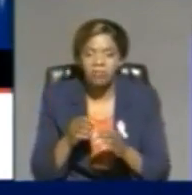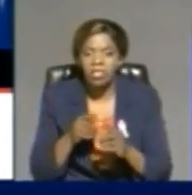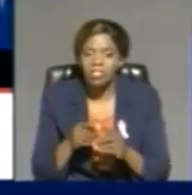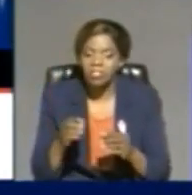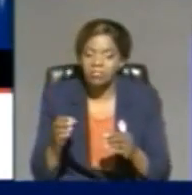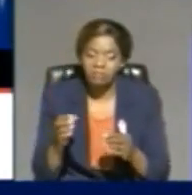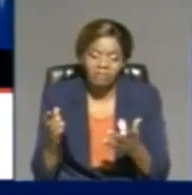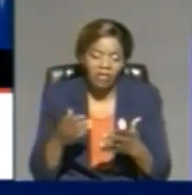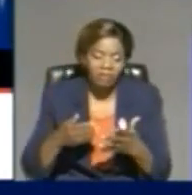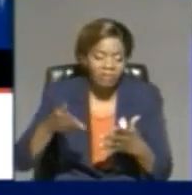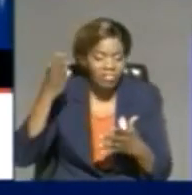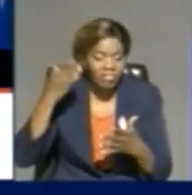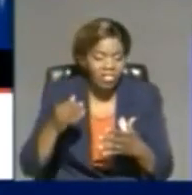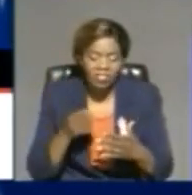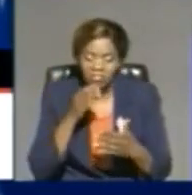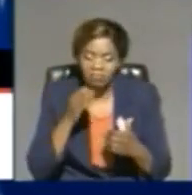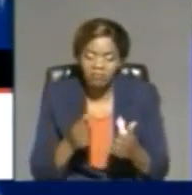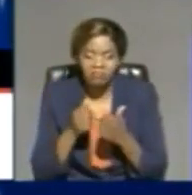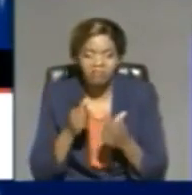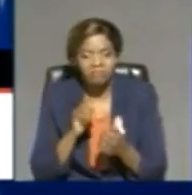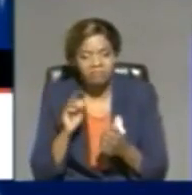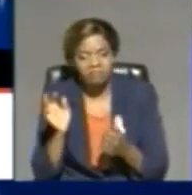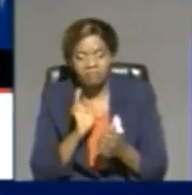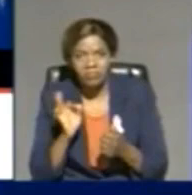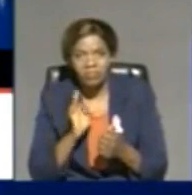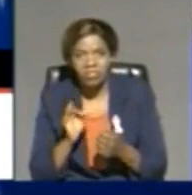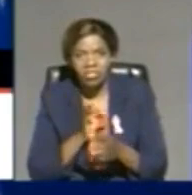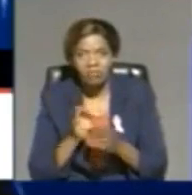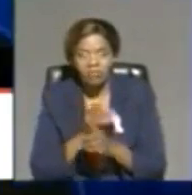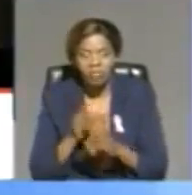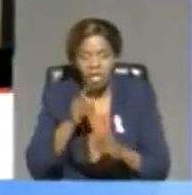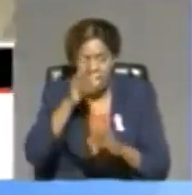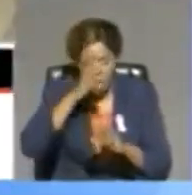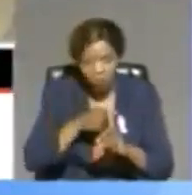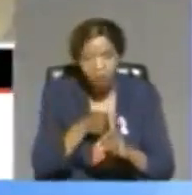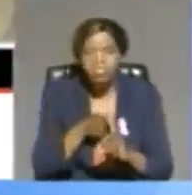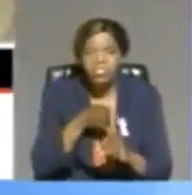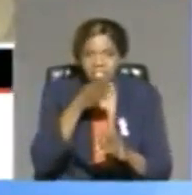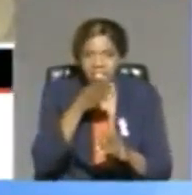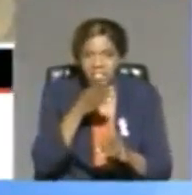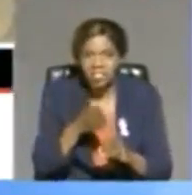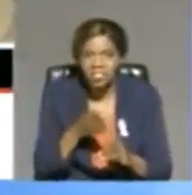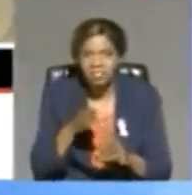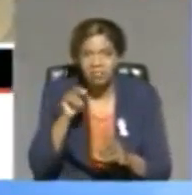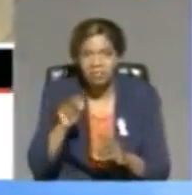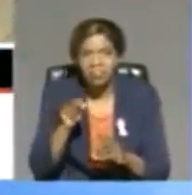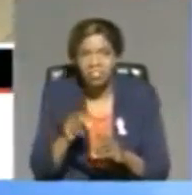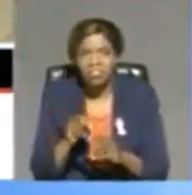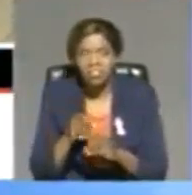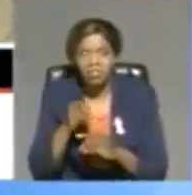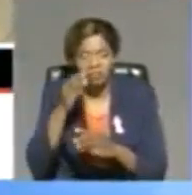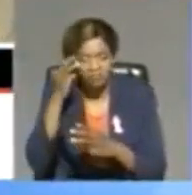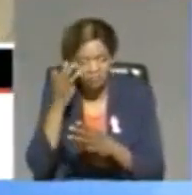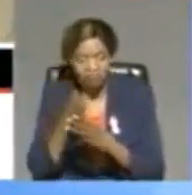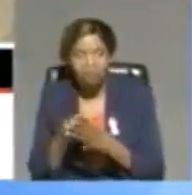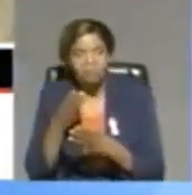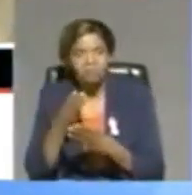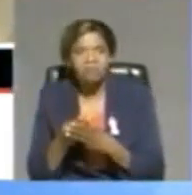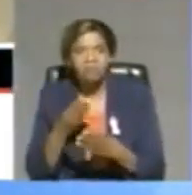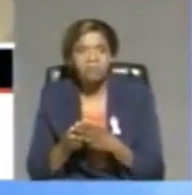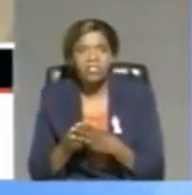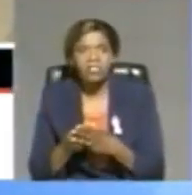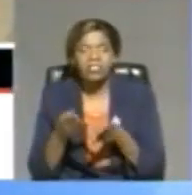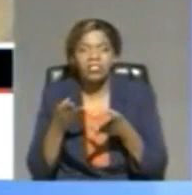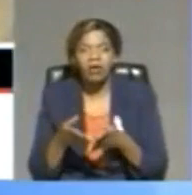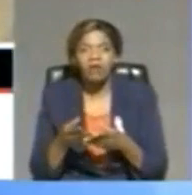Federal, e ele que já estava, né, sob regime semiaberto e acabou perdendo